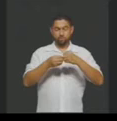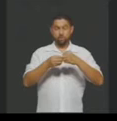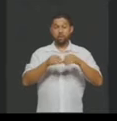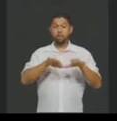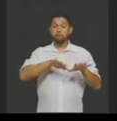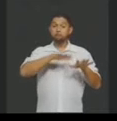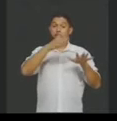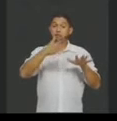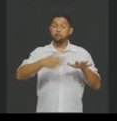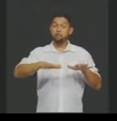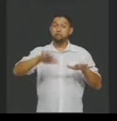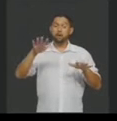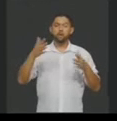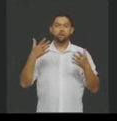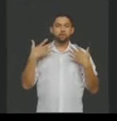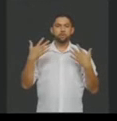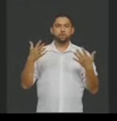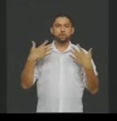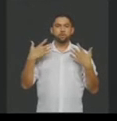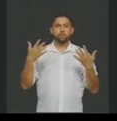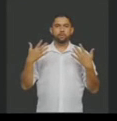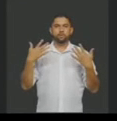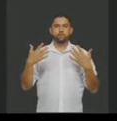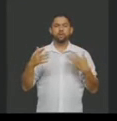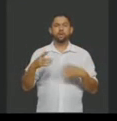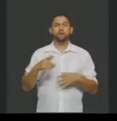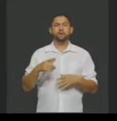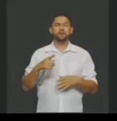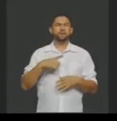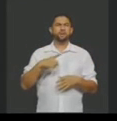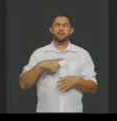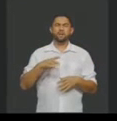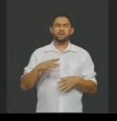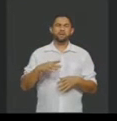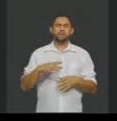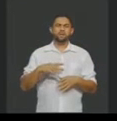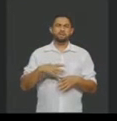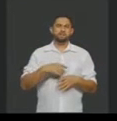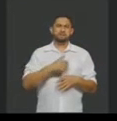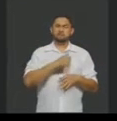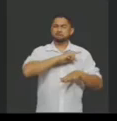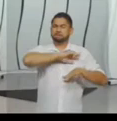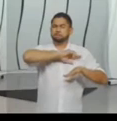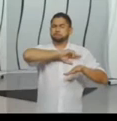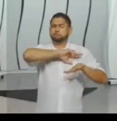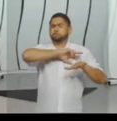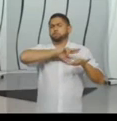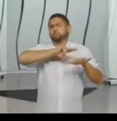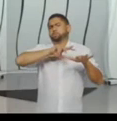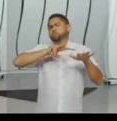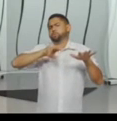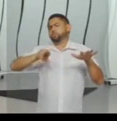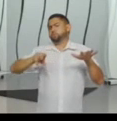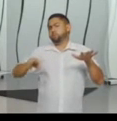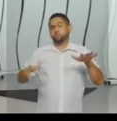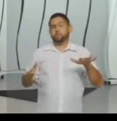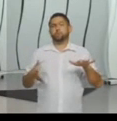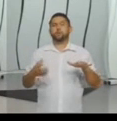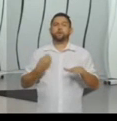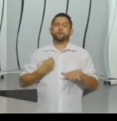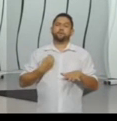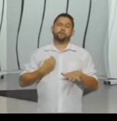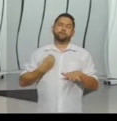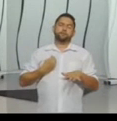tropicais. E existe apenas uma centena aproximadamente de espécies que vivem na água doce. Então a